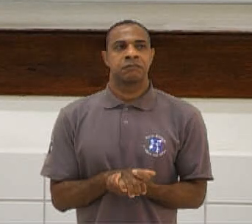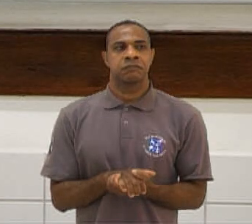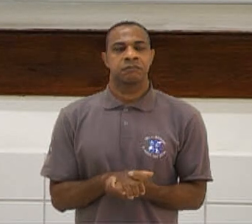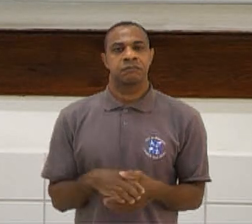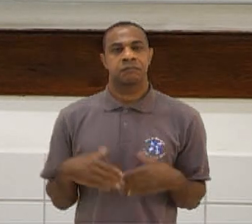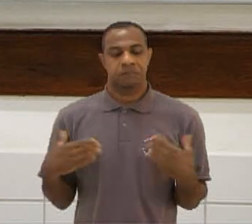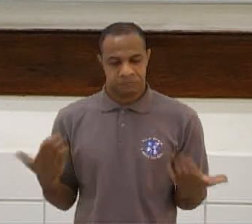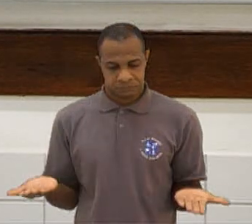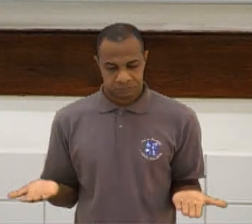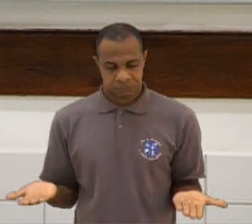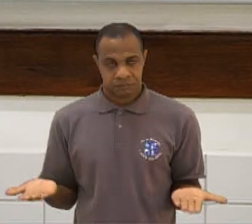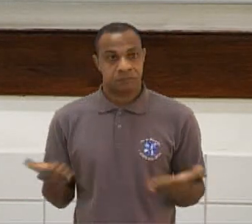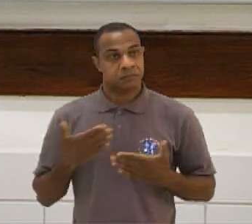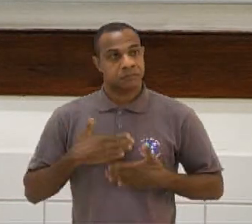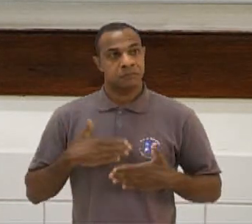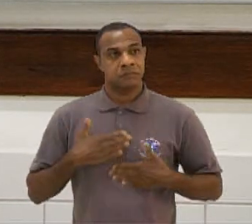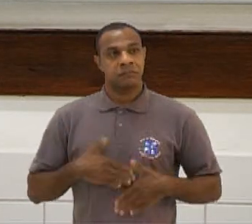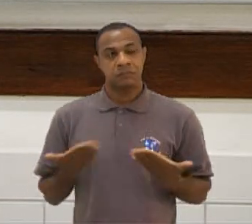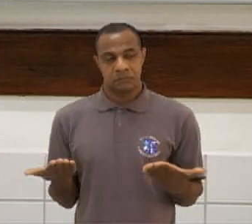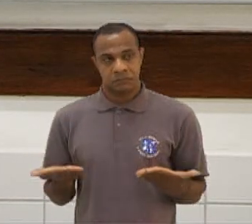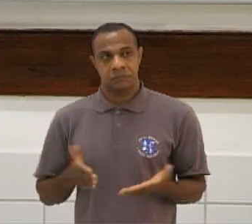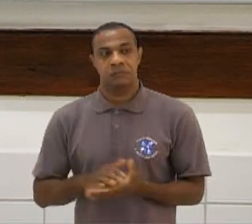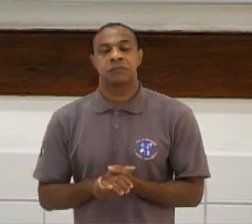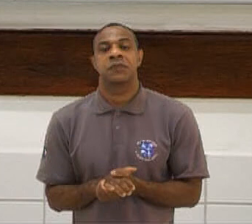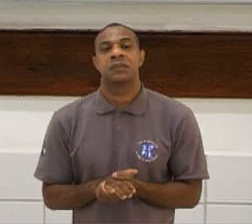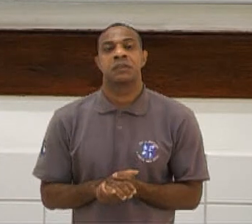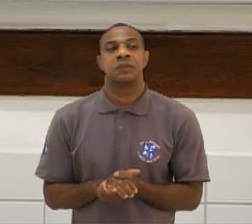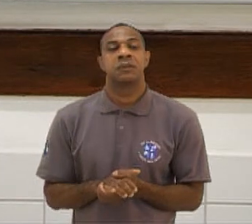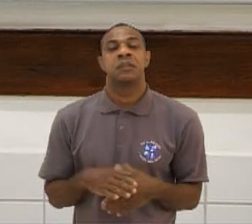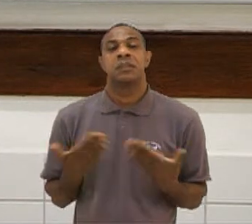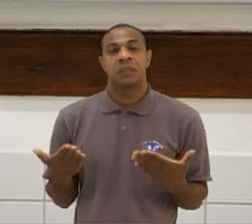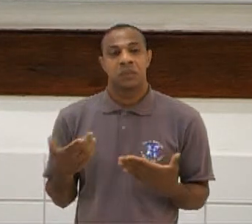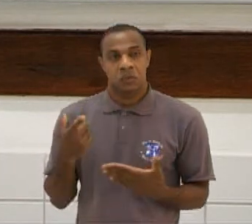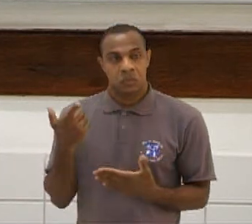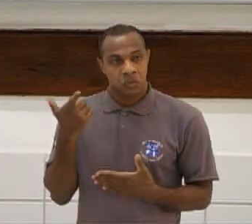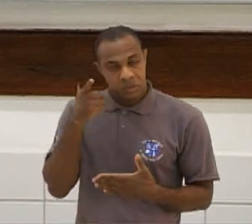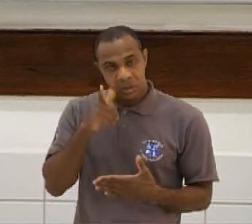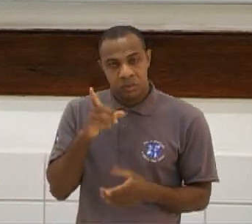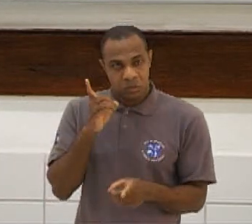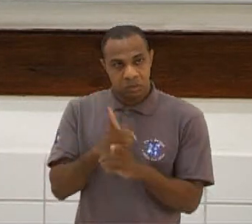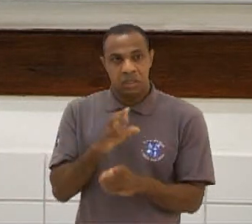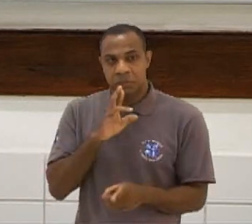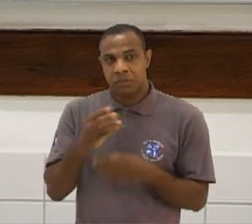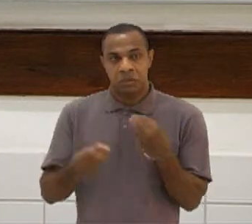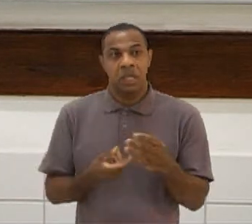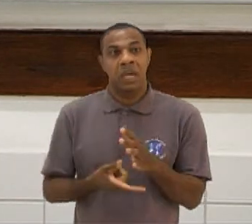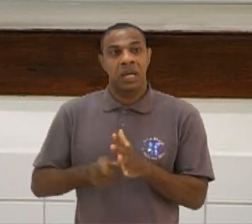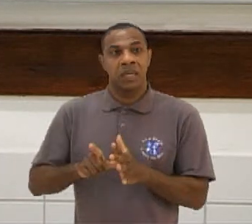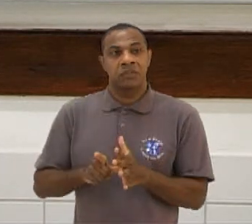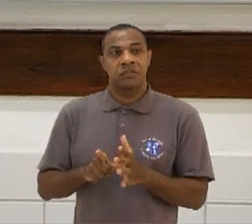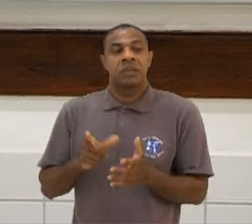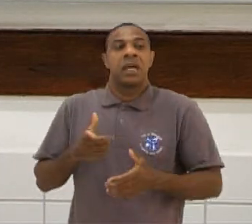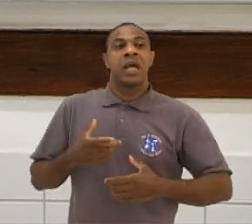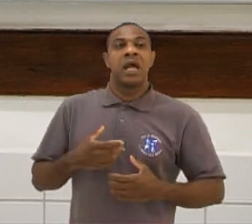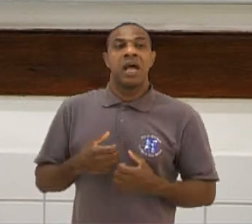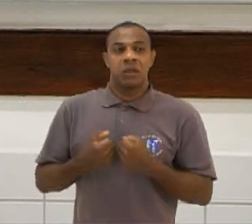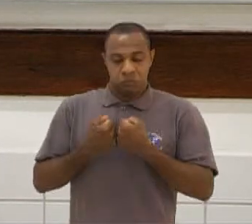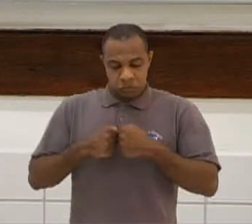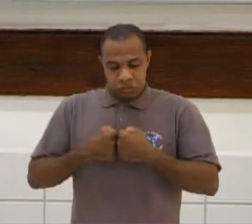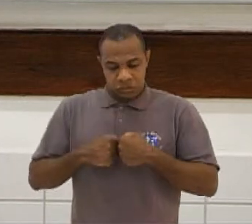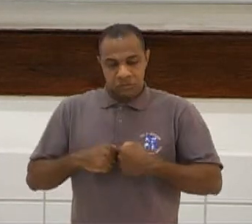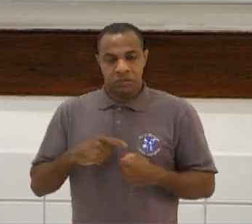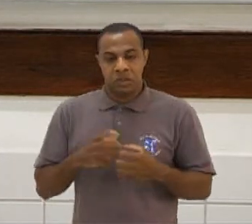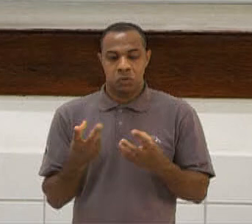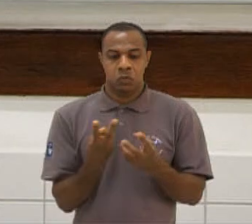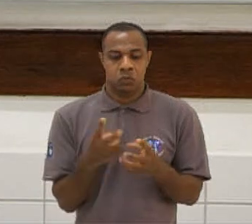E aí, galerinha, tranquilo que nem grilo? Conseguiram encontrar a resposta? Quando a gente fala em digestão, ela é dividida em duas partes. E essas